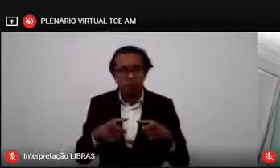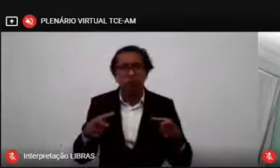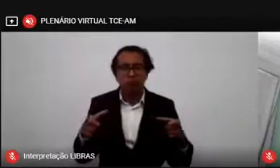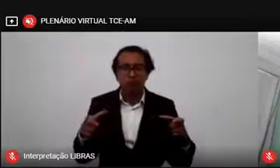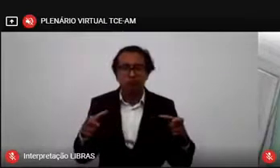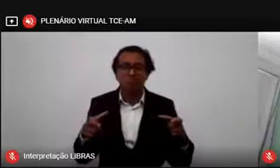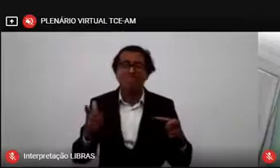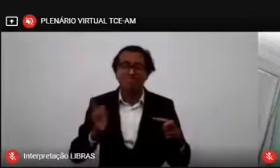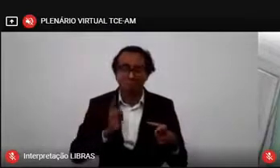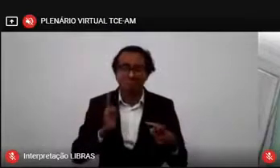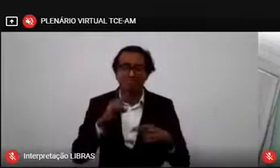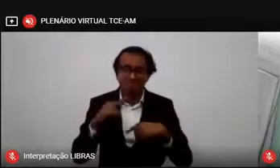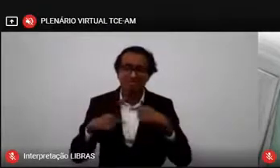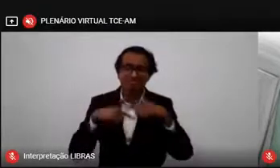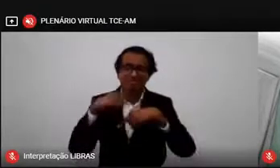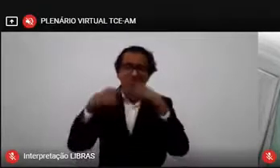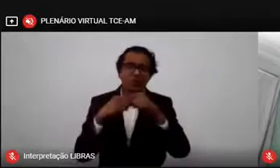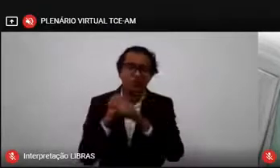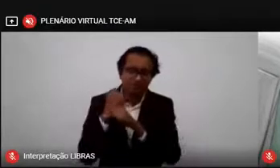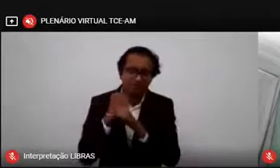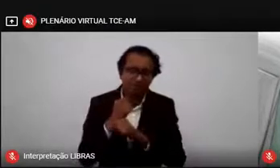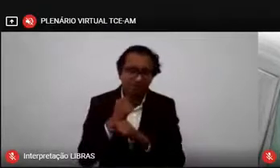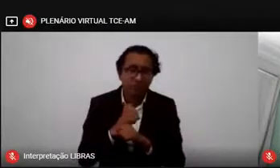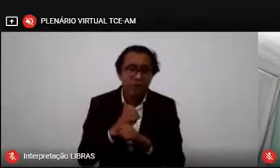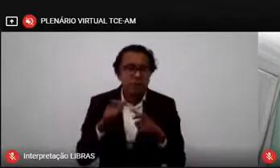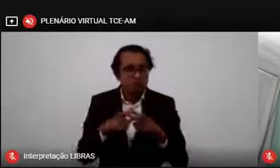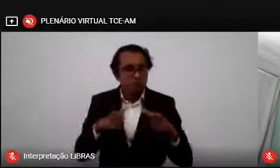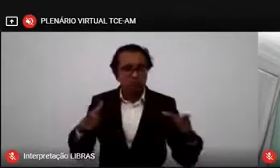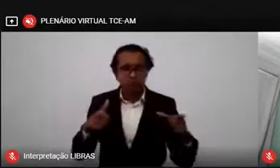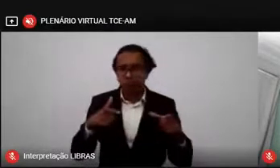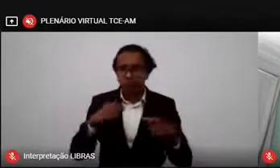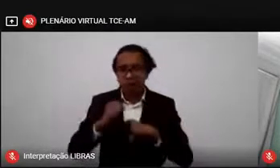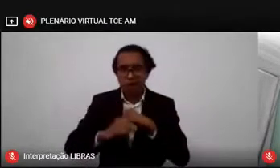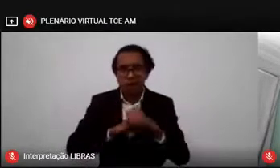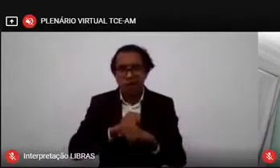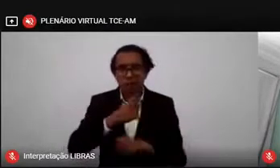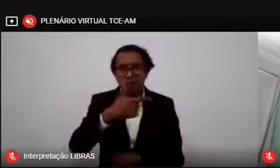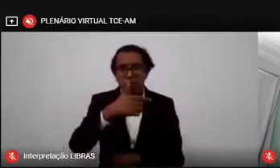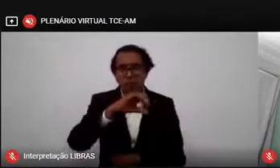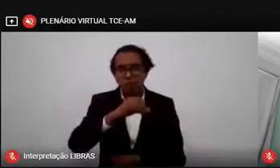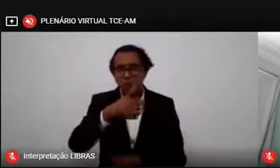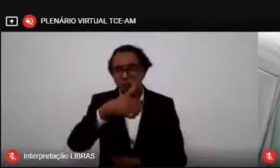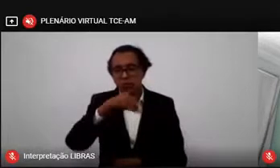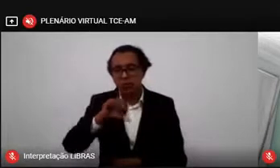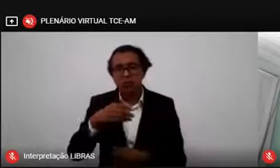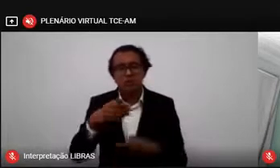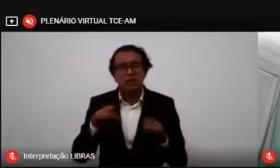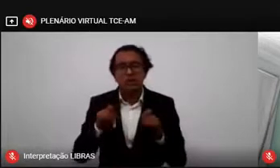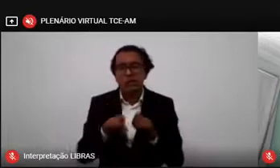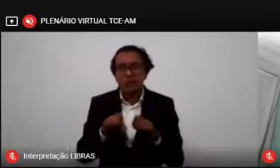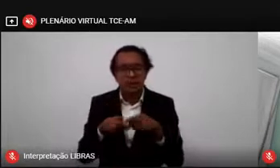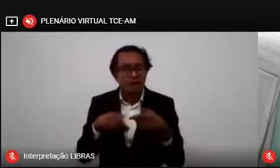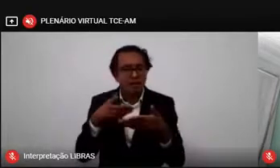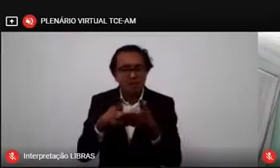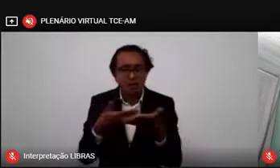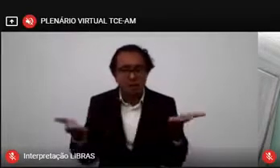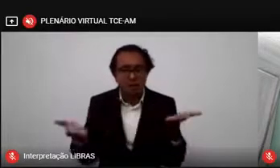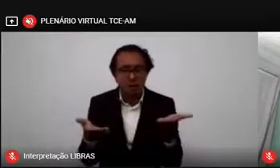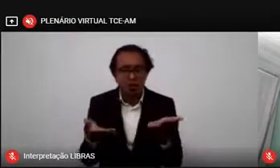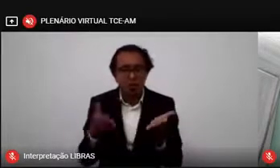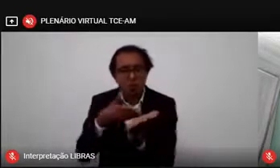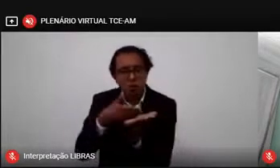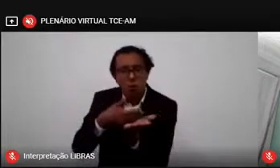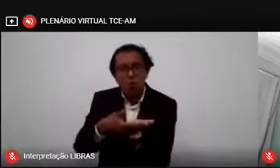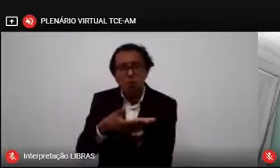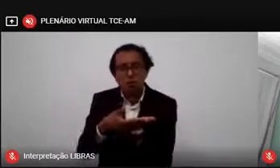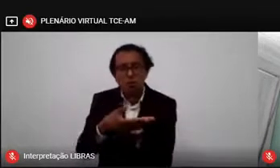muitos anos e aumentou muito em 2019, e até o começo de julho desse ano, os últimos dados do